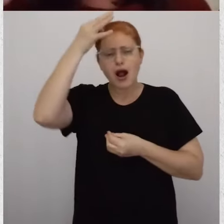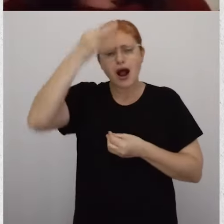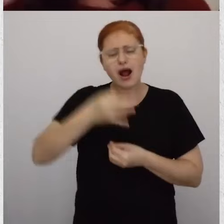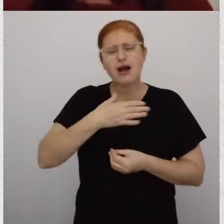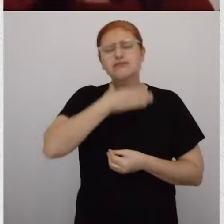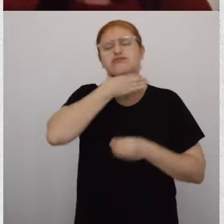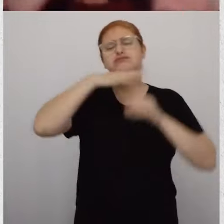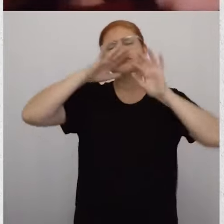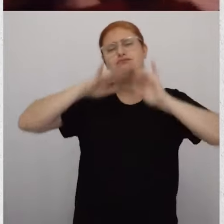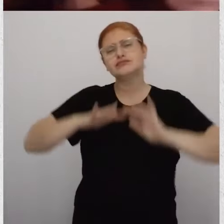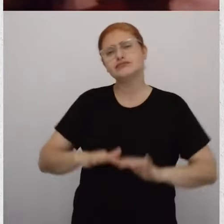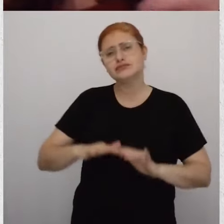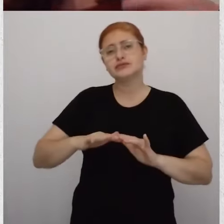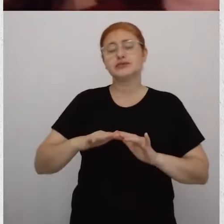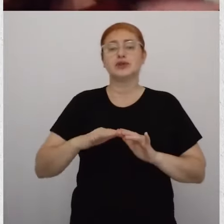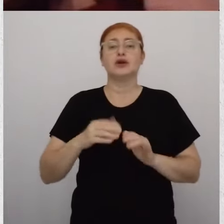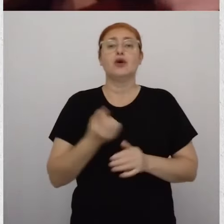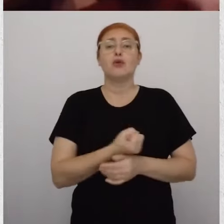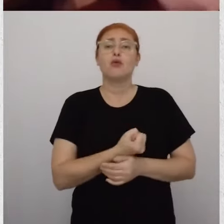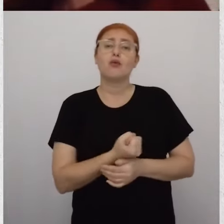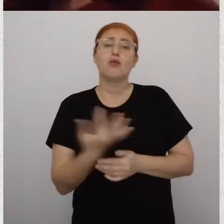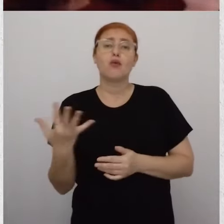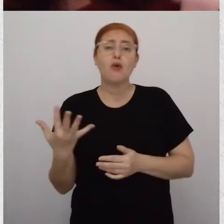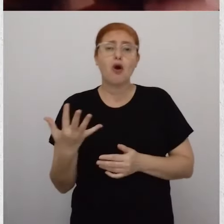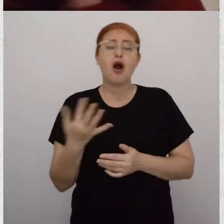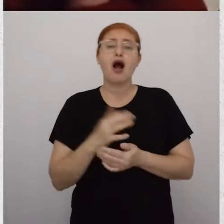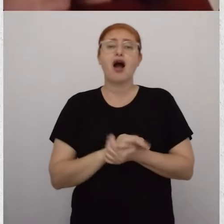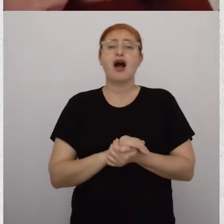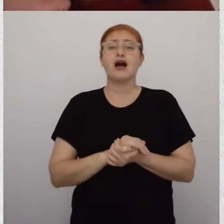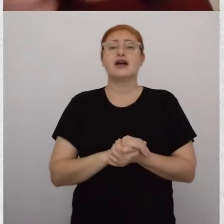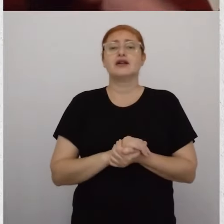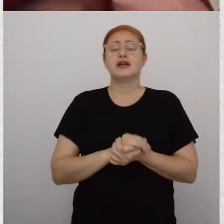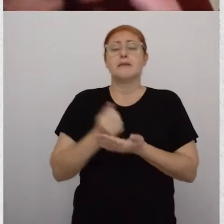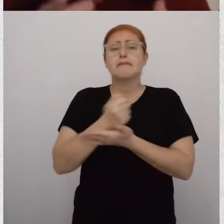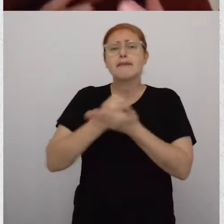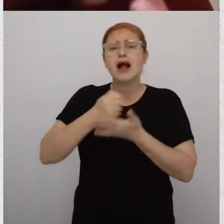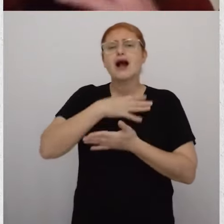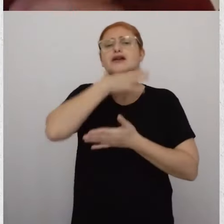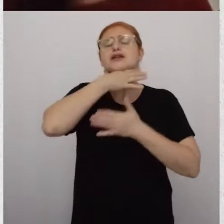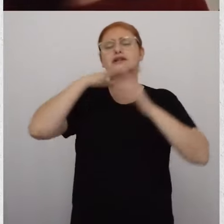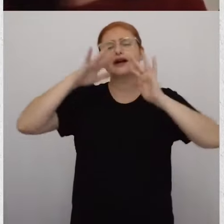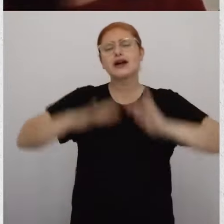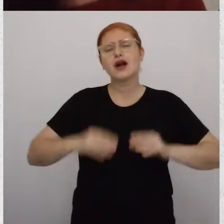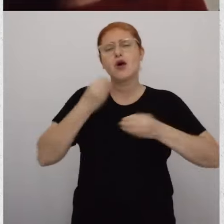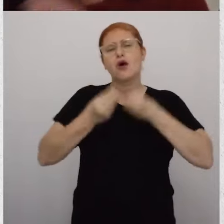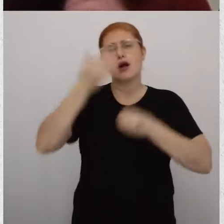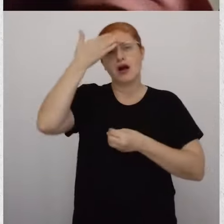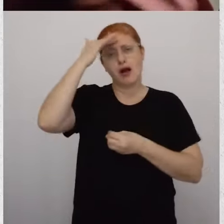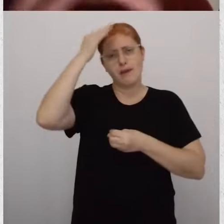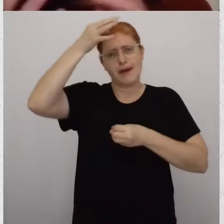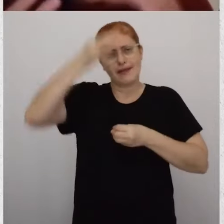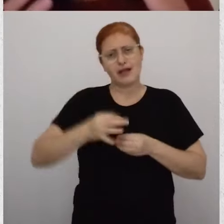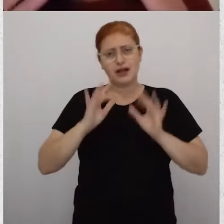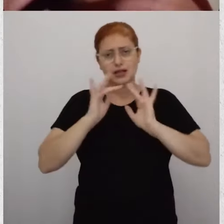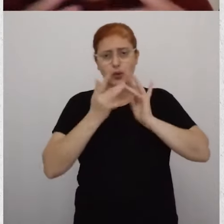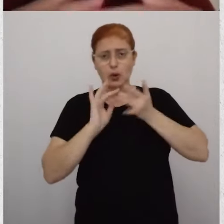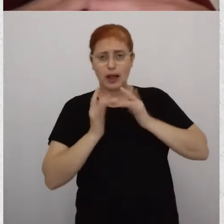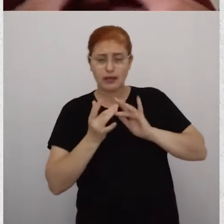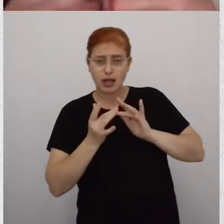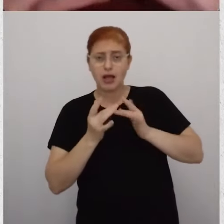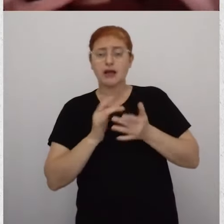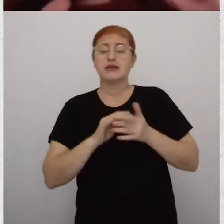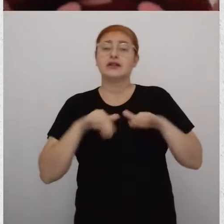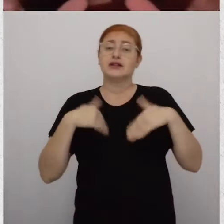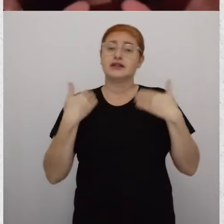sobre a crise, de quais eram os pivôs da crise, de como era a compreensão sobre articulação e tal. E